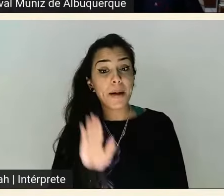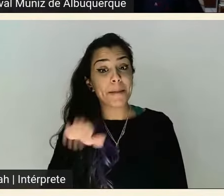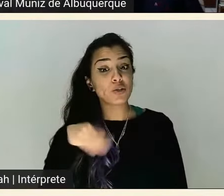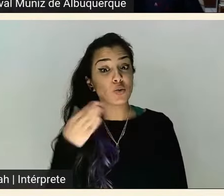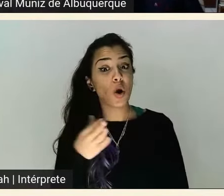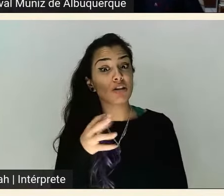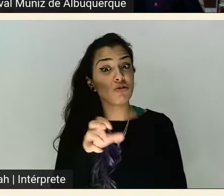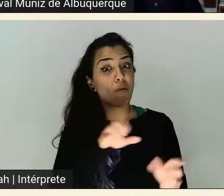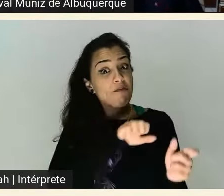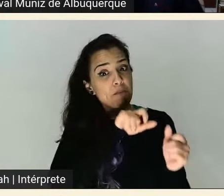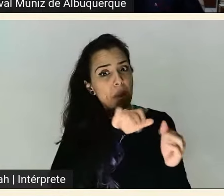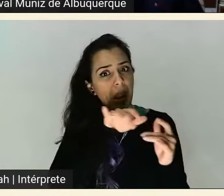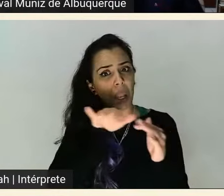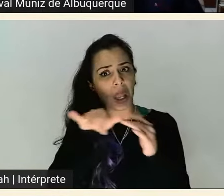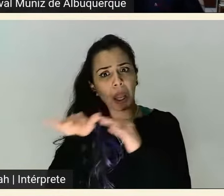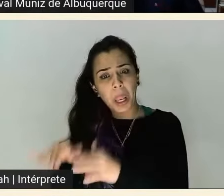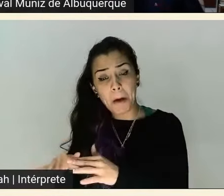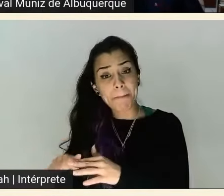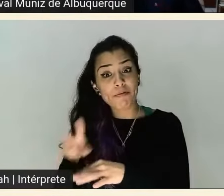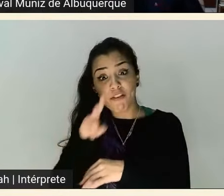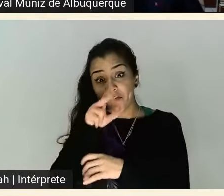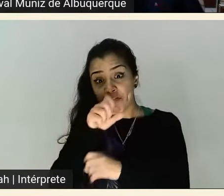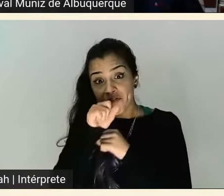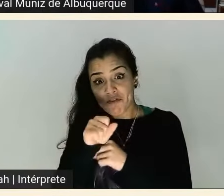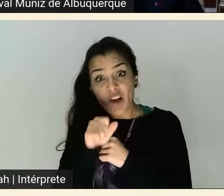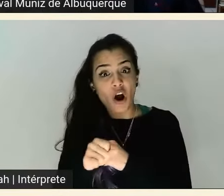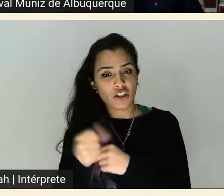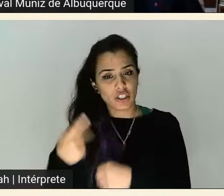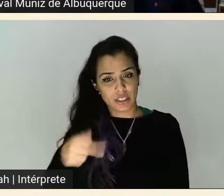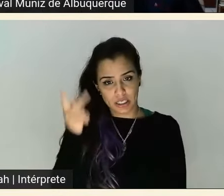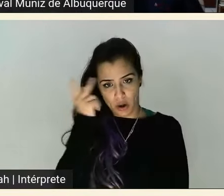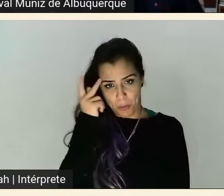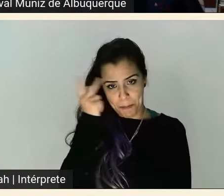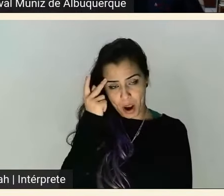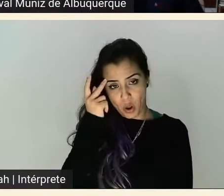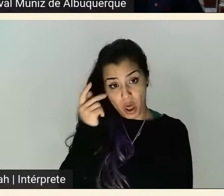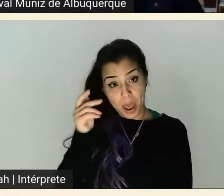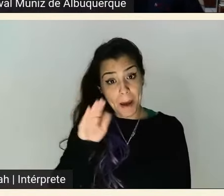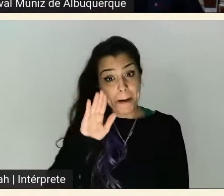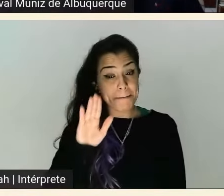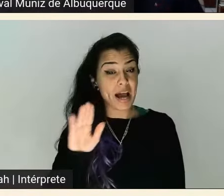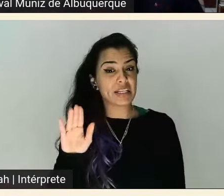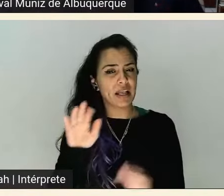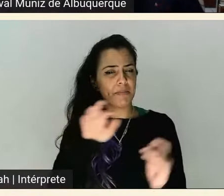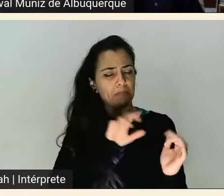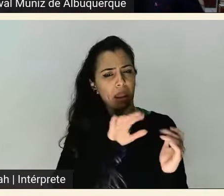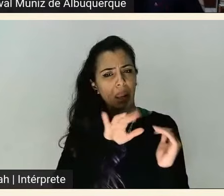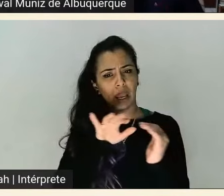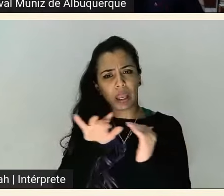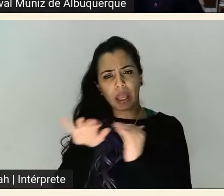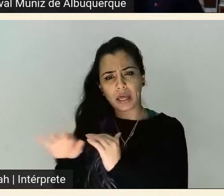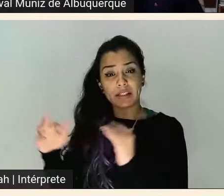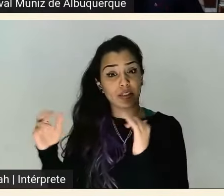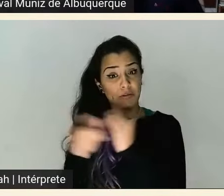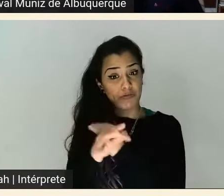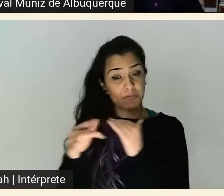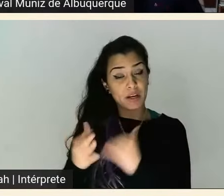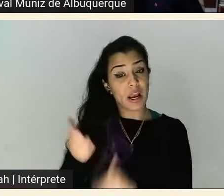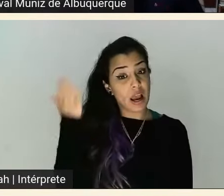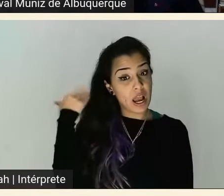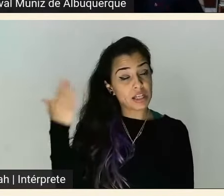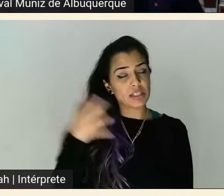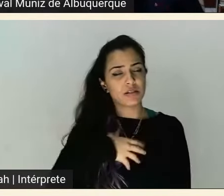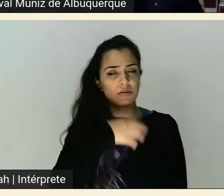uma força grandiosa, mas o lastro de urbanização em Salvador, em Recife,